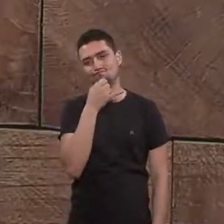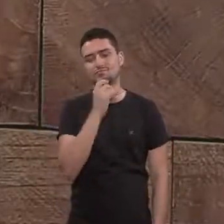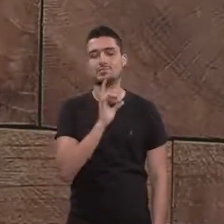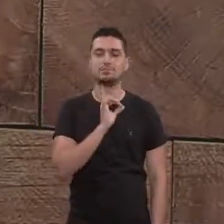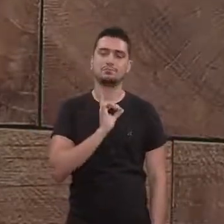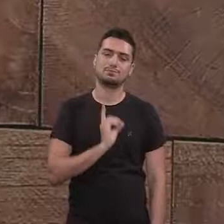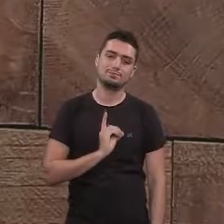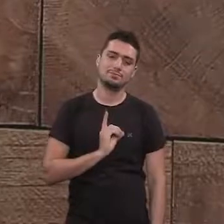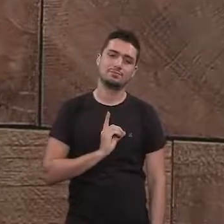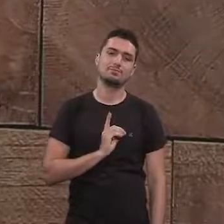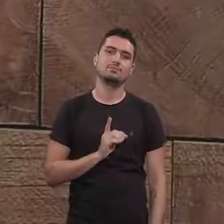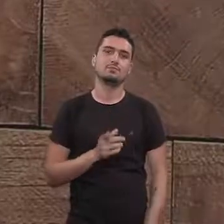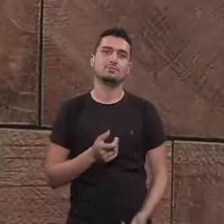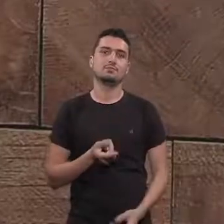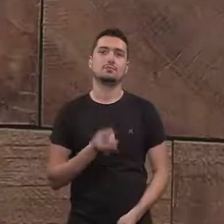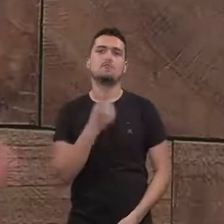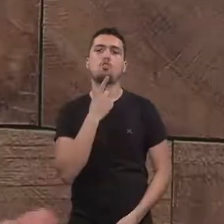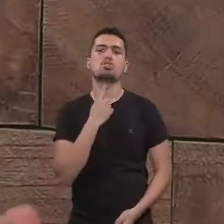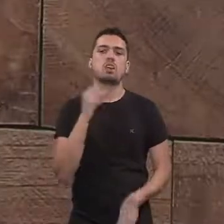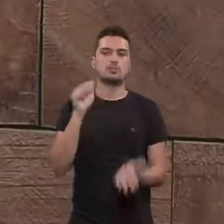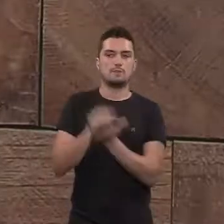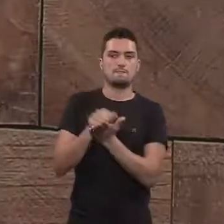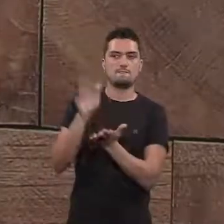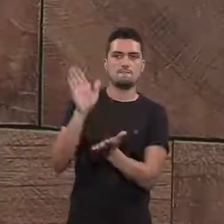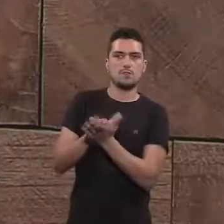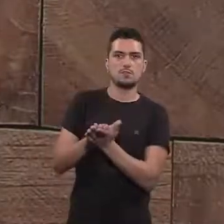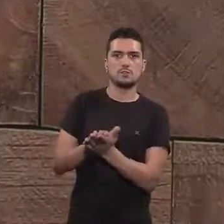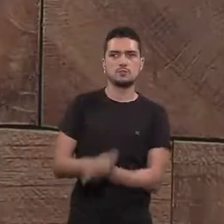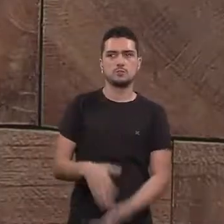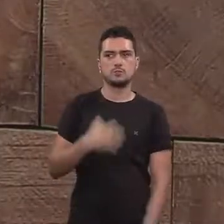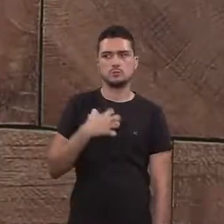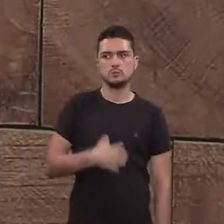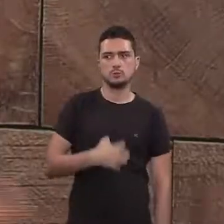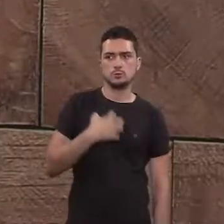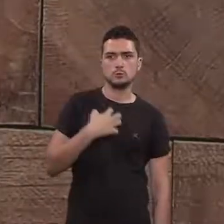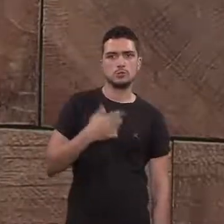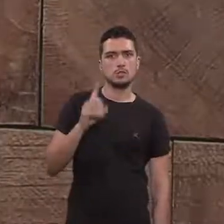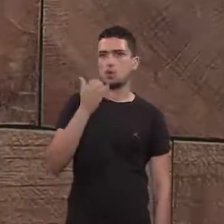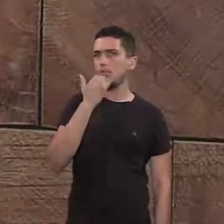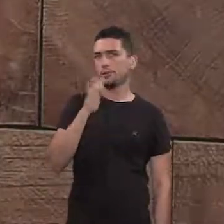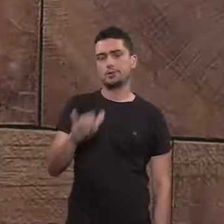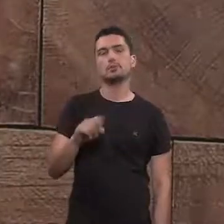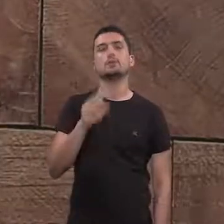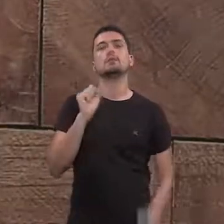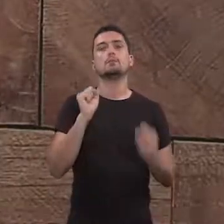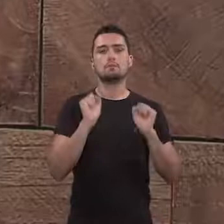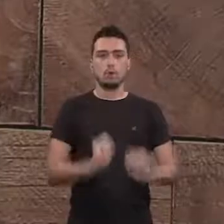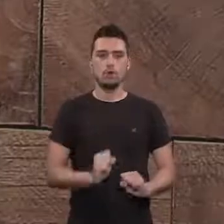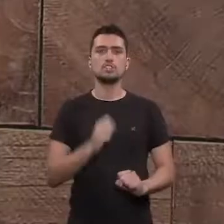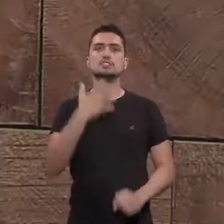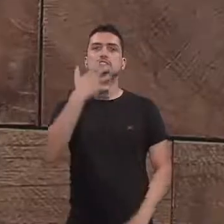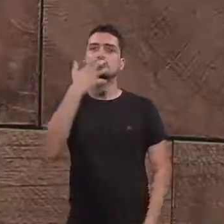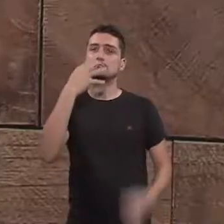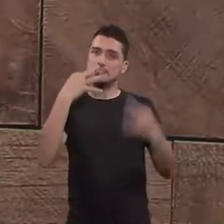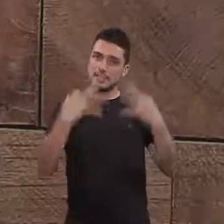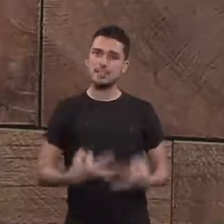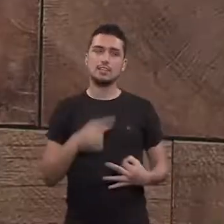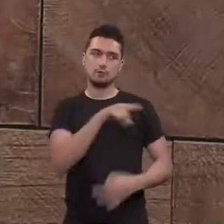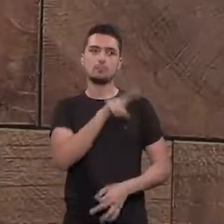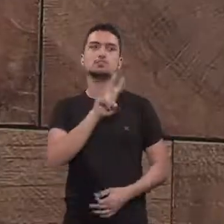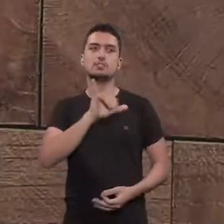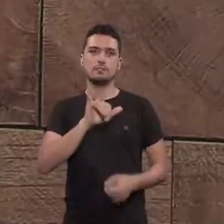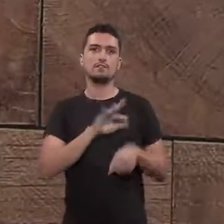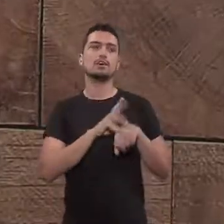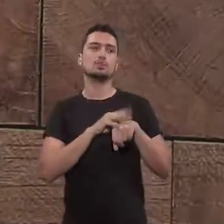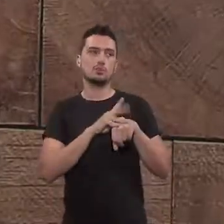ficarmos deprimidos, ficarmos chateados, tendo desejo de vingança, tivemos mágoa, não perdoarmos, pode ter certeza, você vai ter uma doença. Mais cedo ou mais tarde